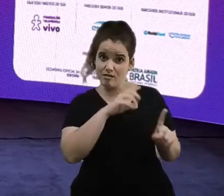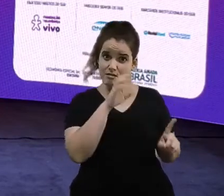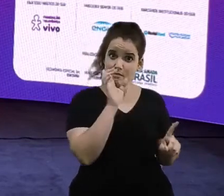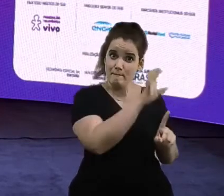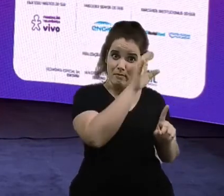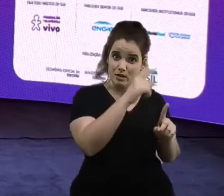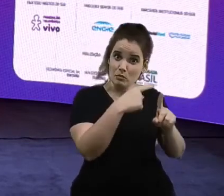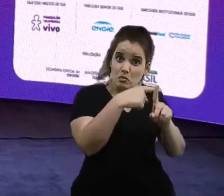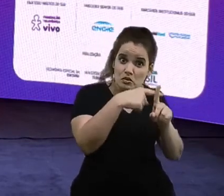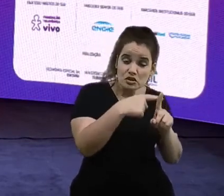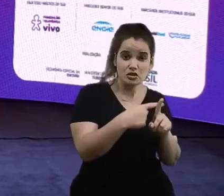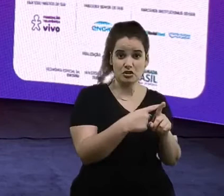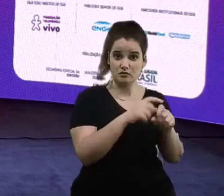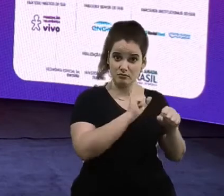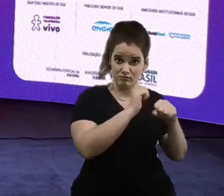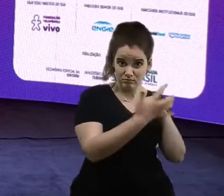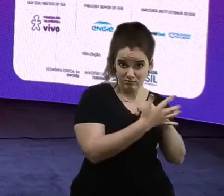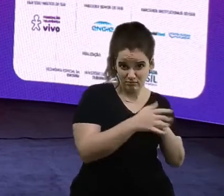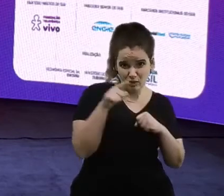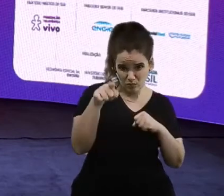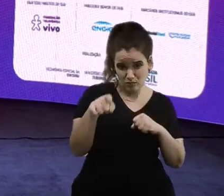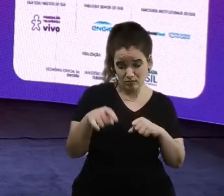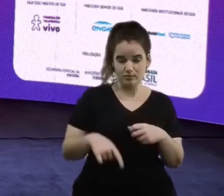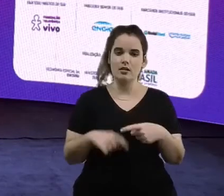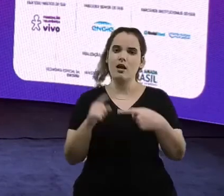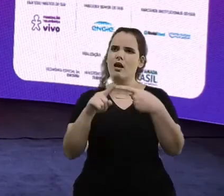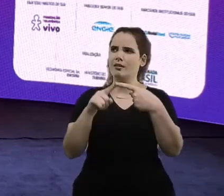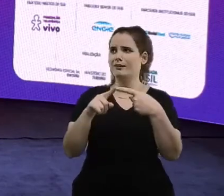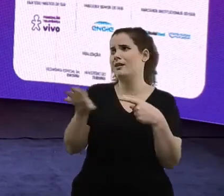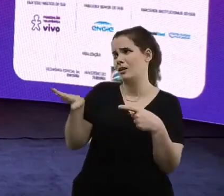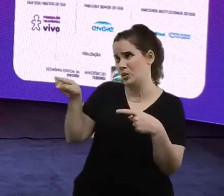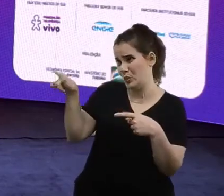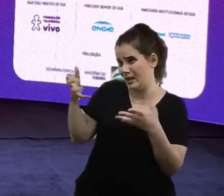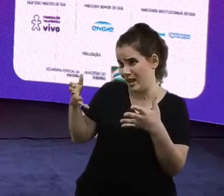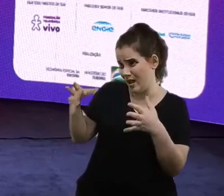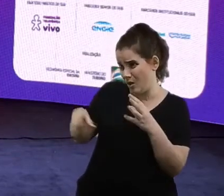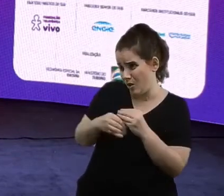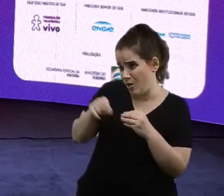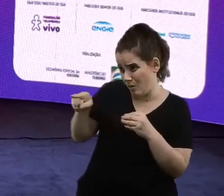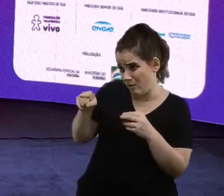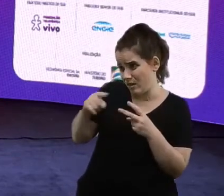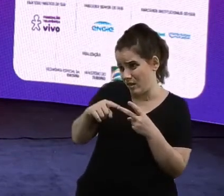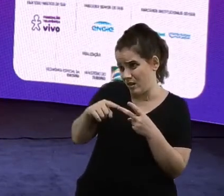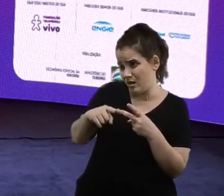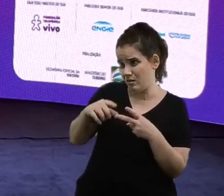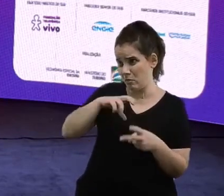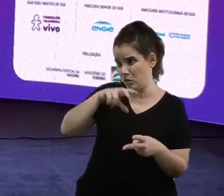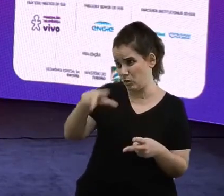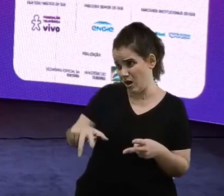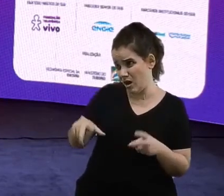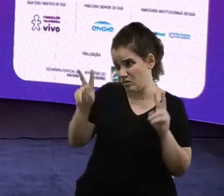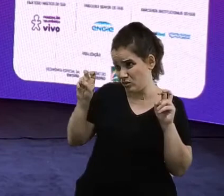Não sei se tu queres comentar, Ana, que vocês tiveram uns projetos aqui em Portugal sobre a pandemia, né?